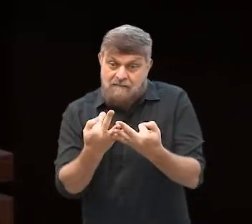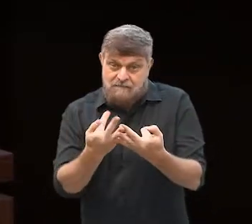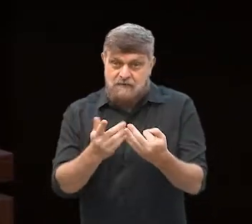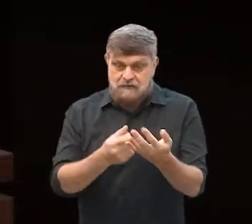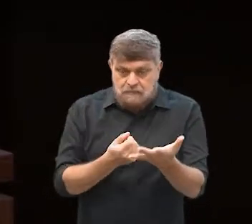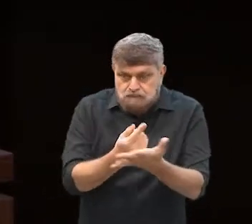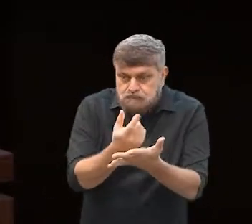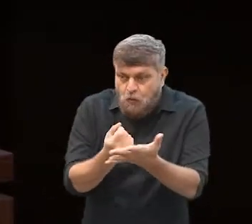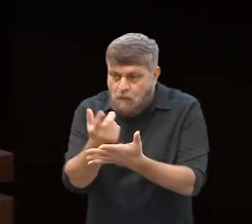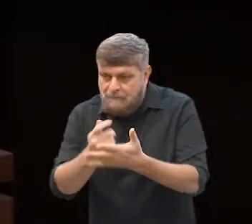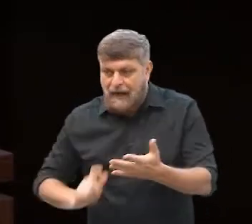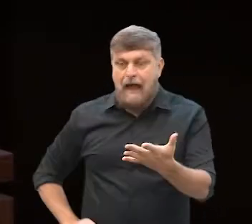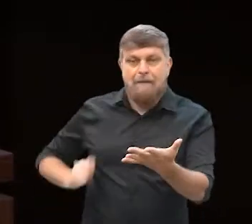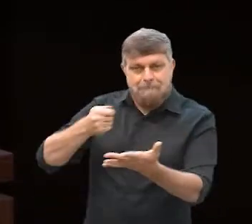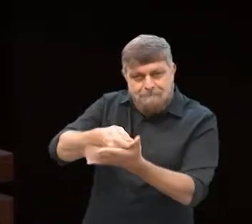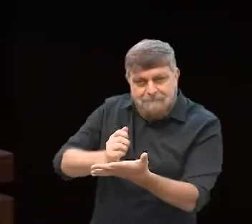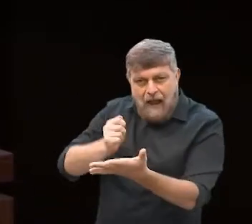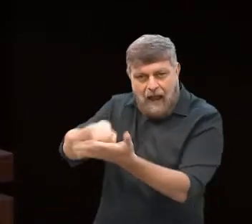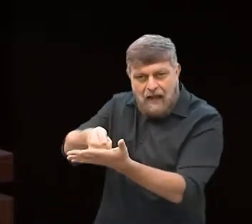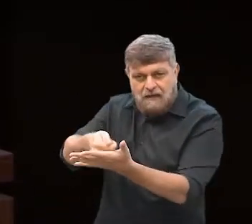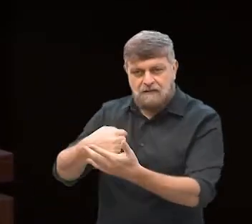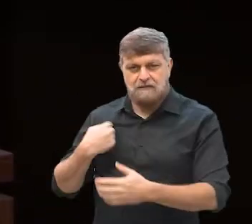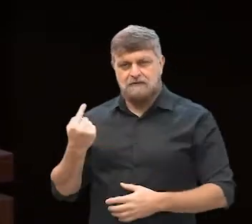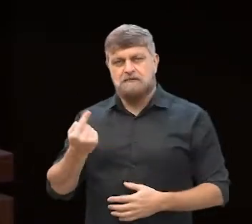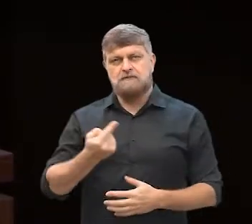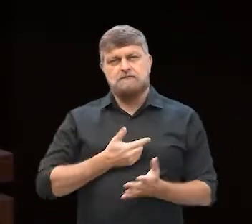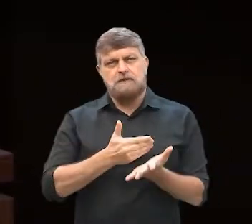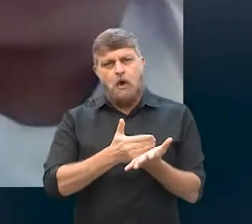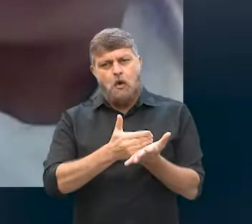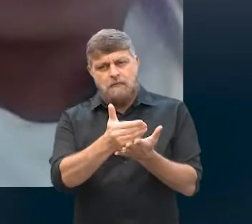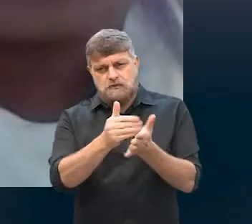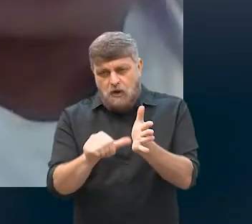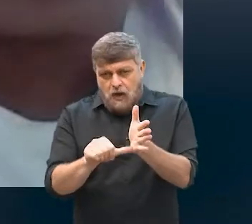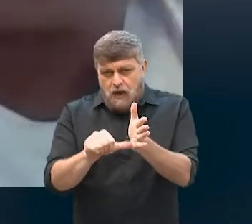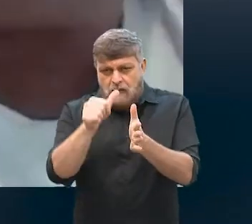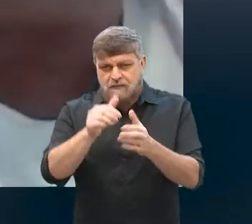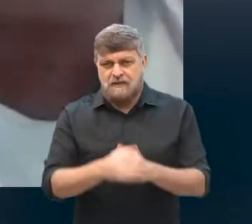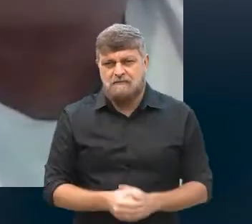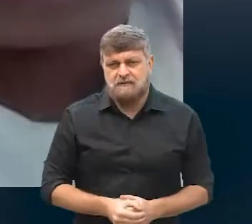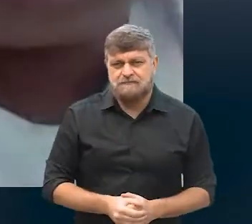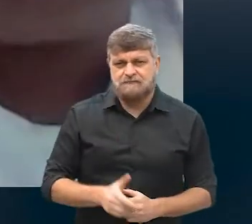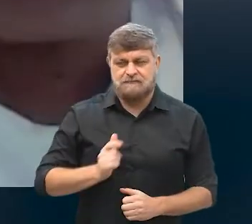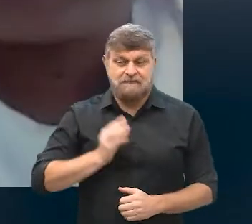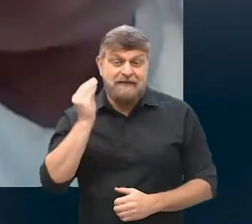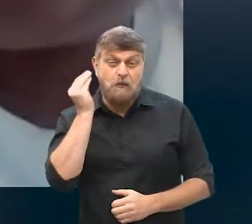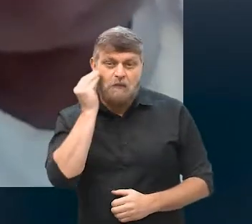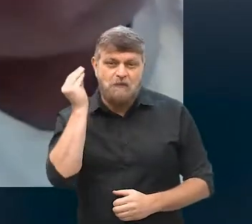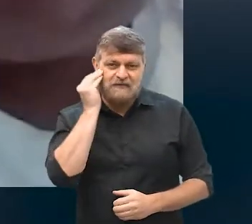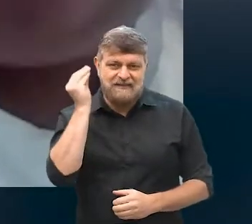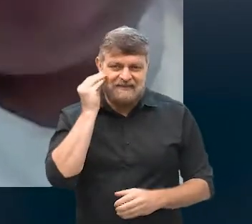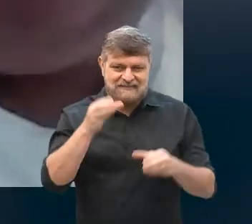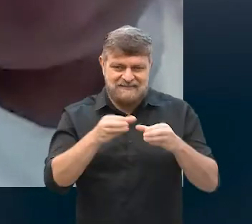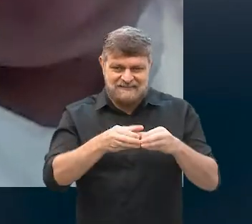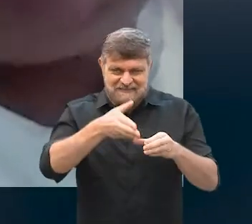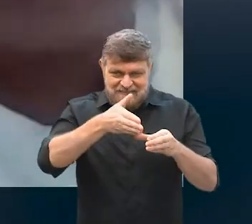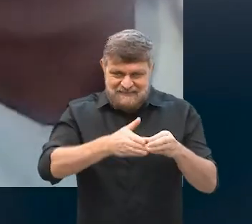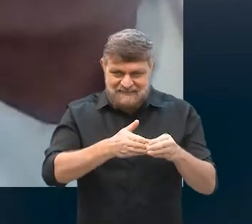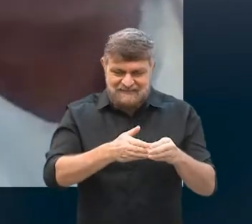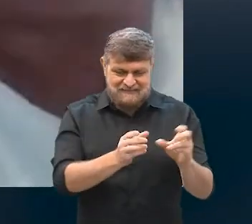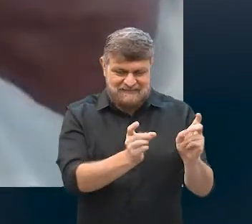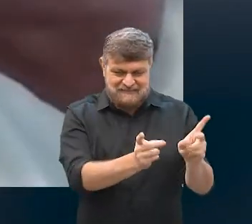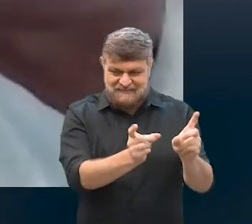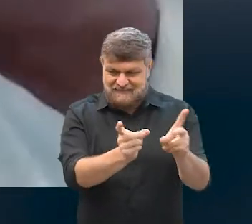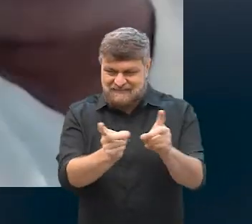Então, aí a gente começou primeiro com alguns testes, nós